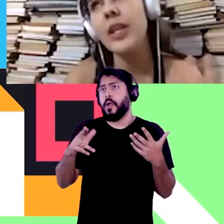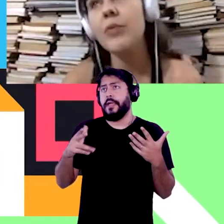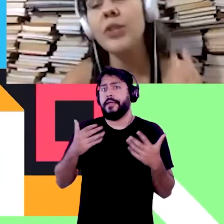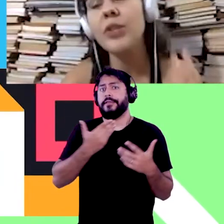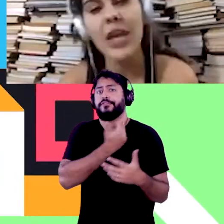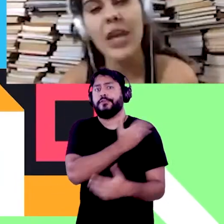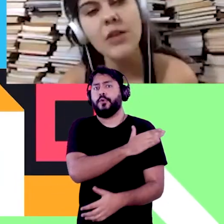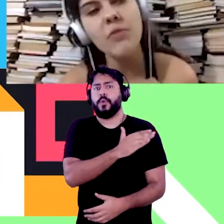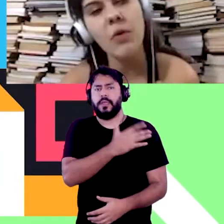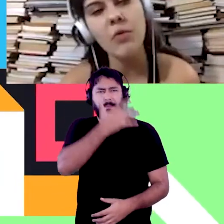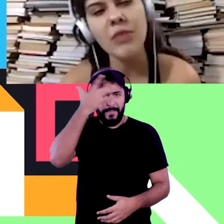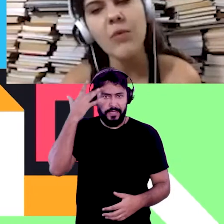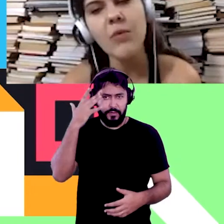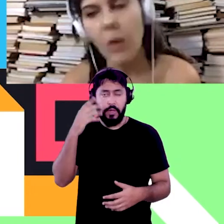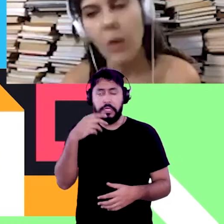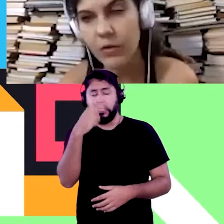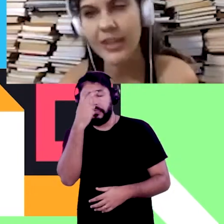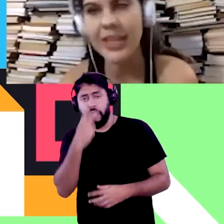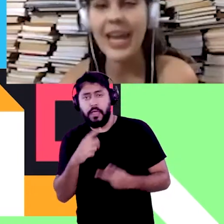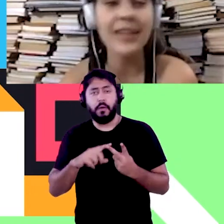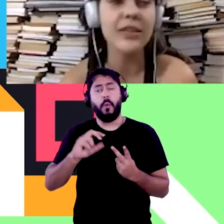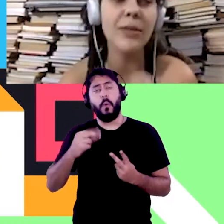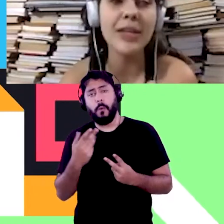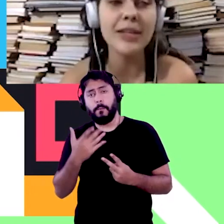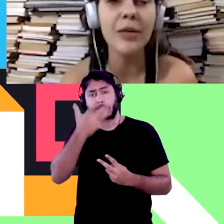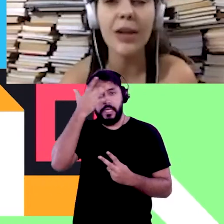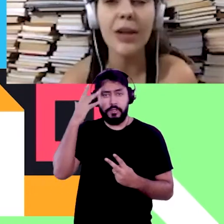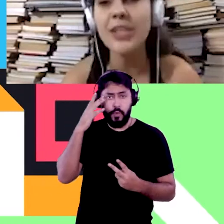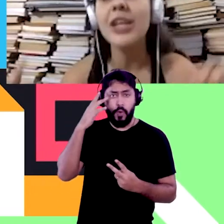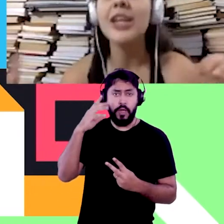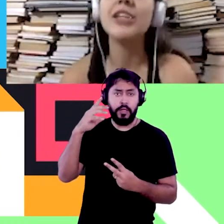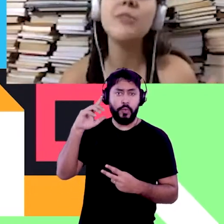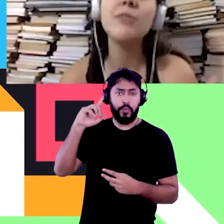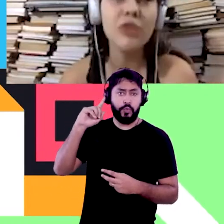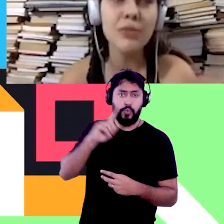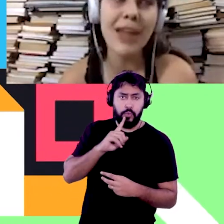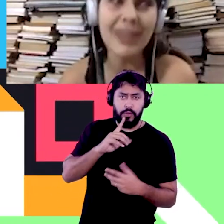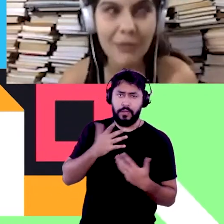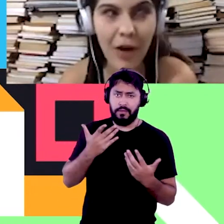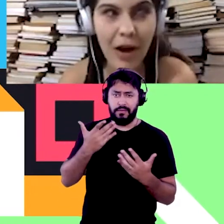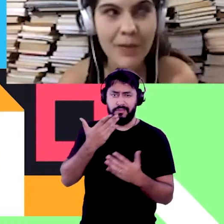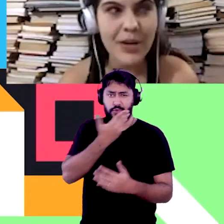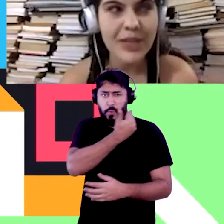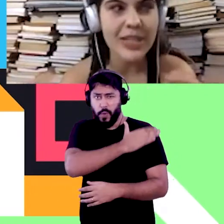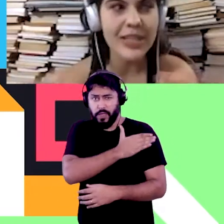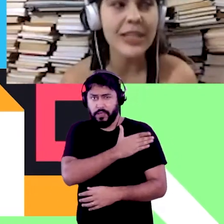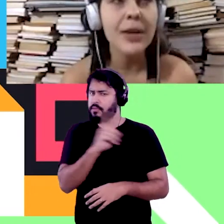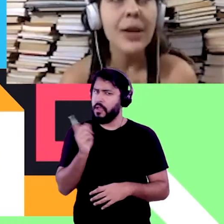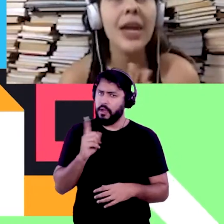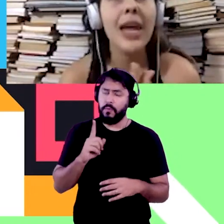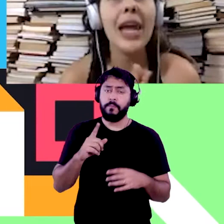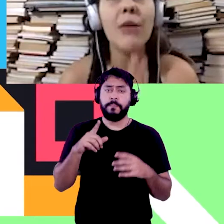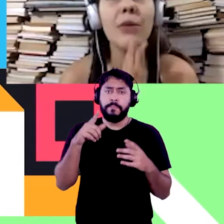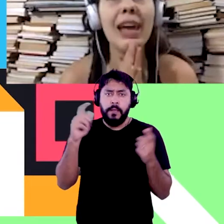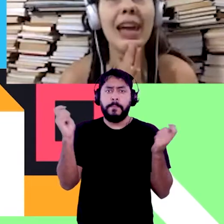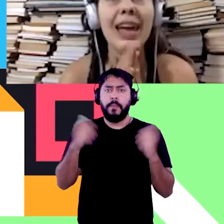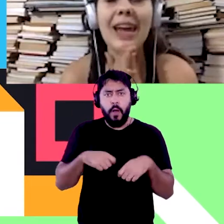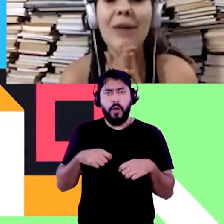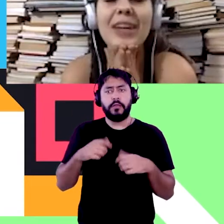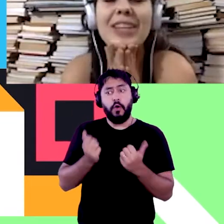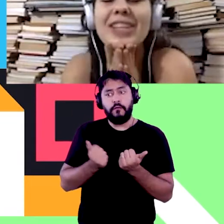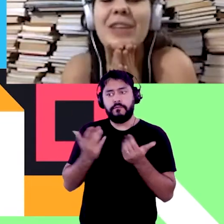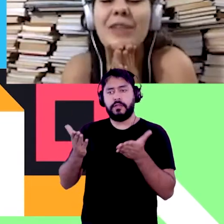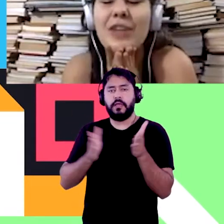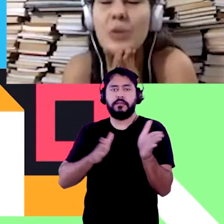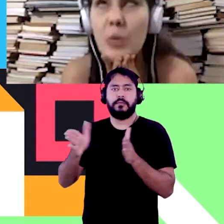que não enxergam ou não ouvem, né? É só uma questão realmente de multiplataforma. Eu acho que assim é o